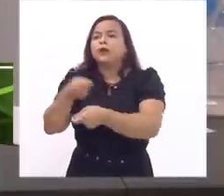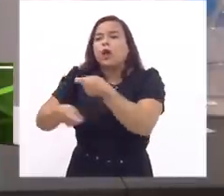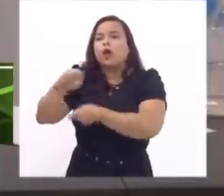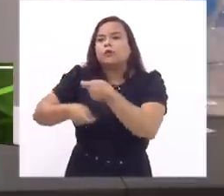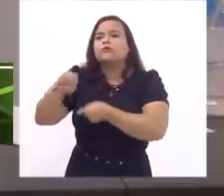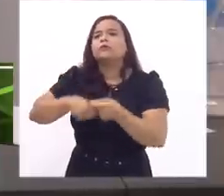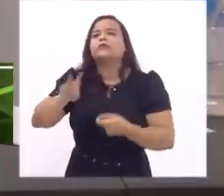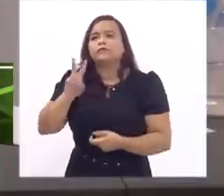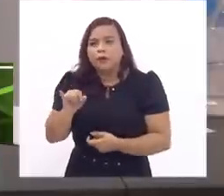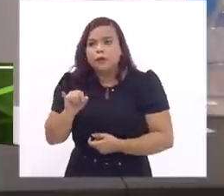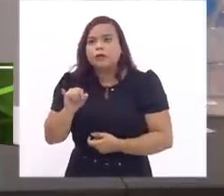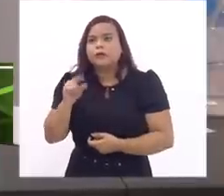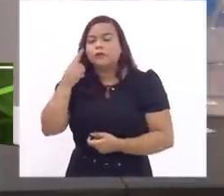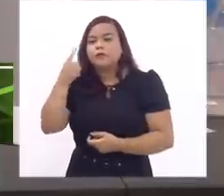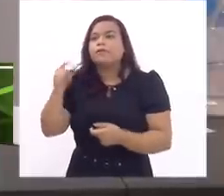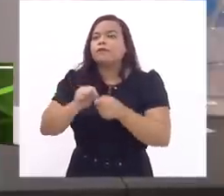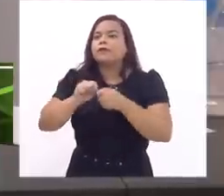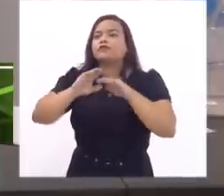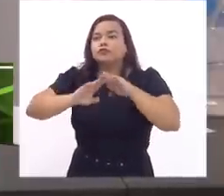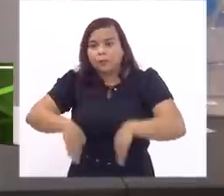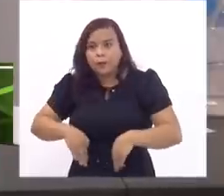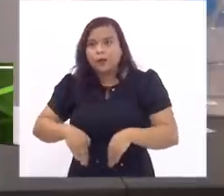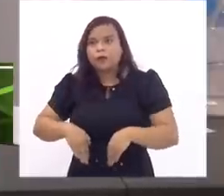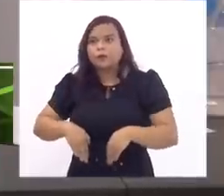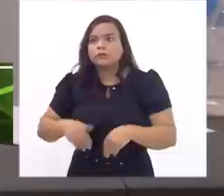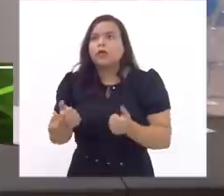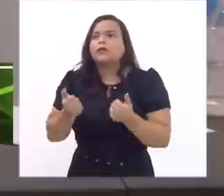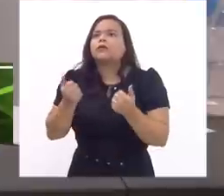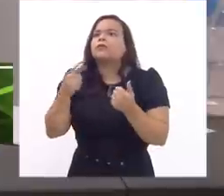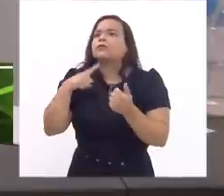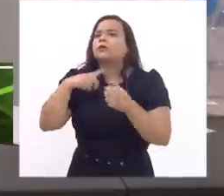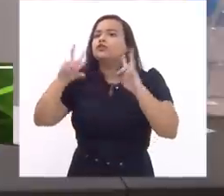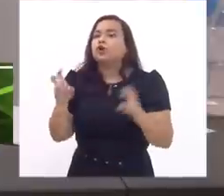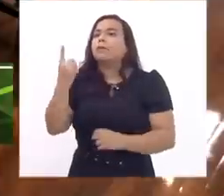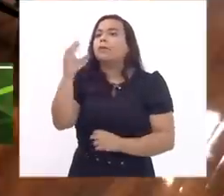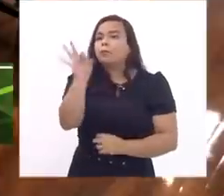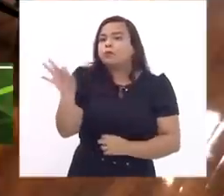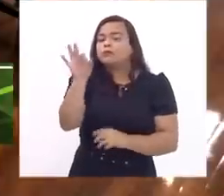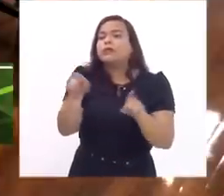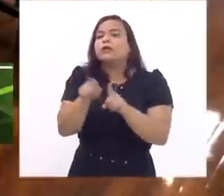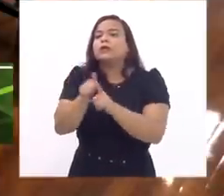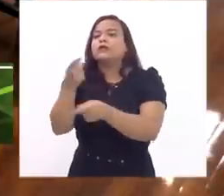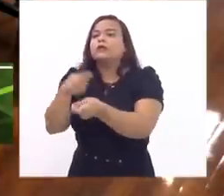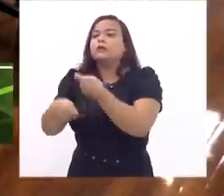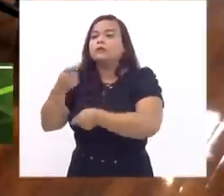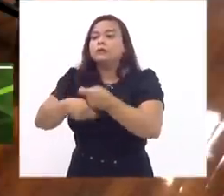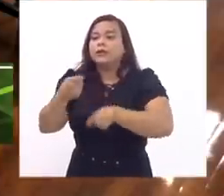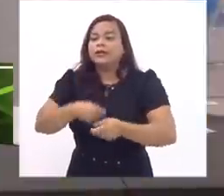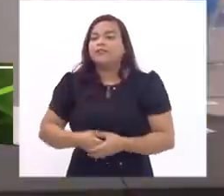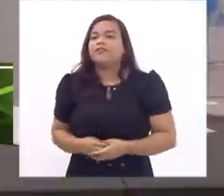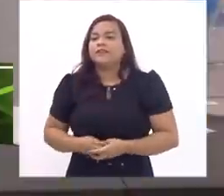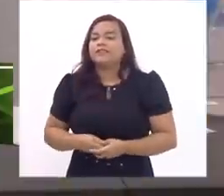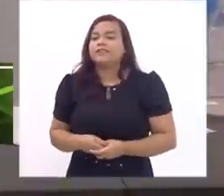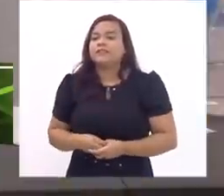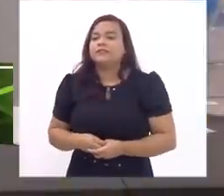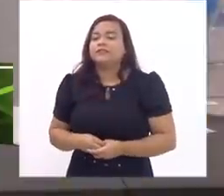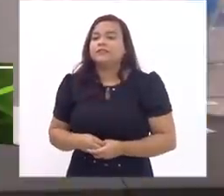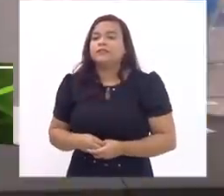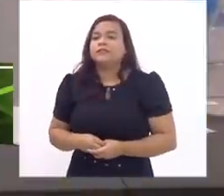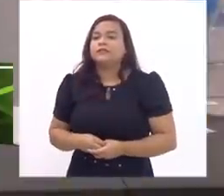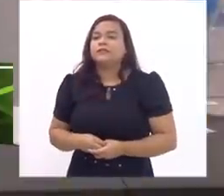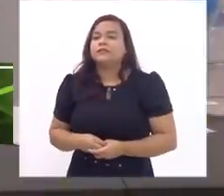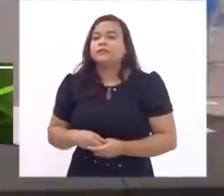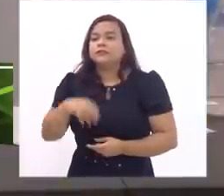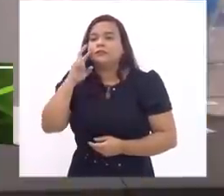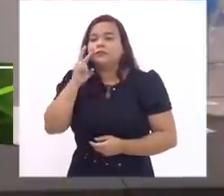já foi derrubado. Sim. Não, eu só queria fazer do 1% e do mercado lá. Está quase, mas vamos aqui. Ei,